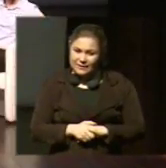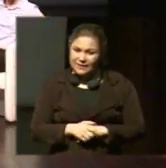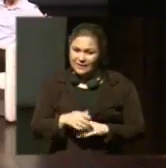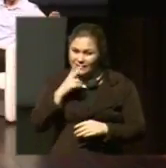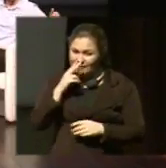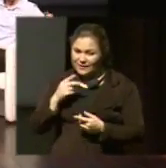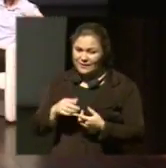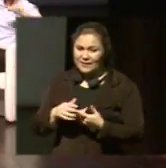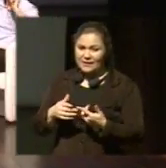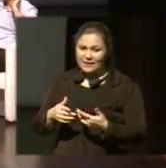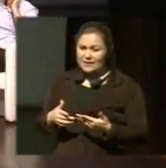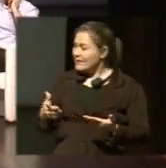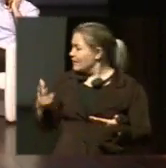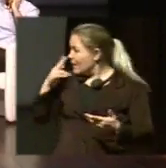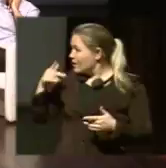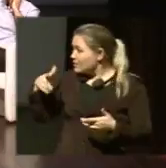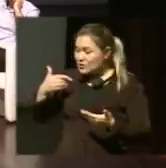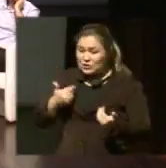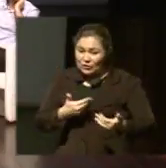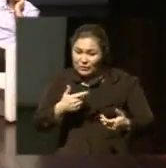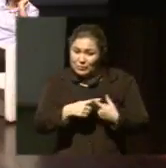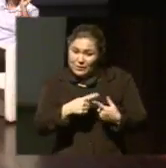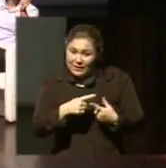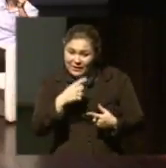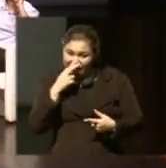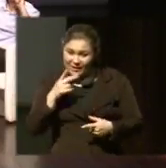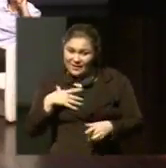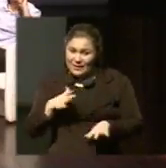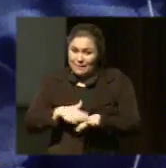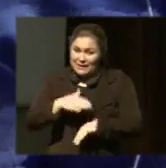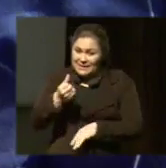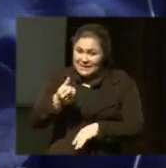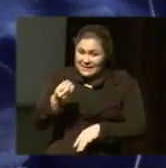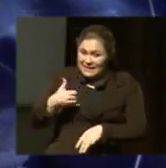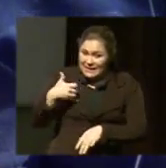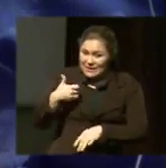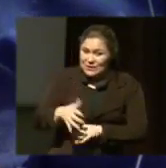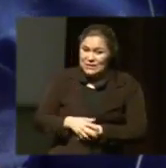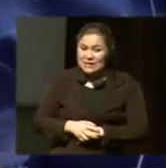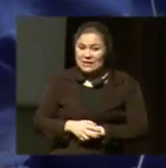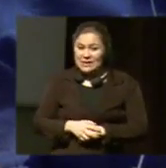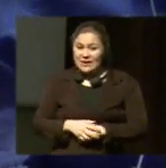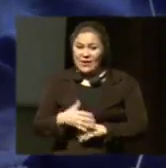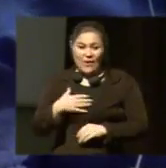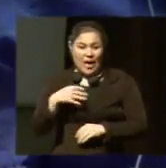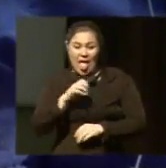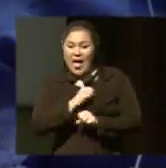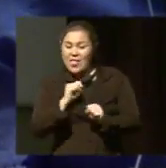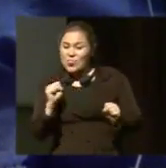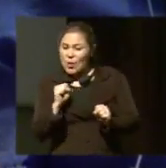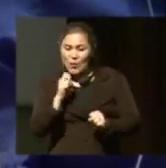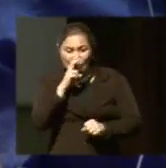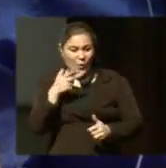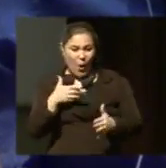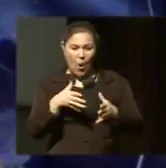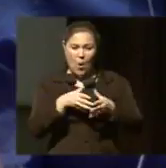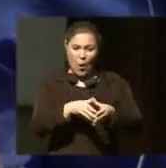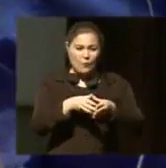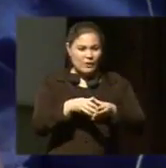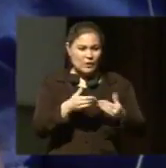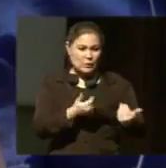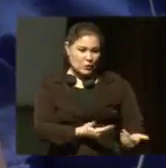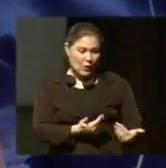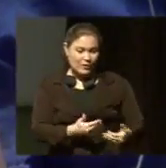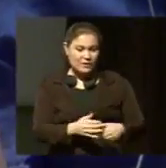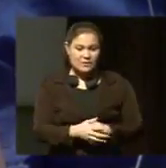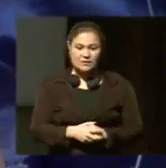Gurizada, eu digo gurizada porque eu já tenho também mais de 60 anos, né? E eu adoro conviver com